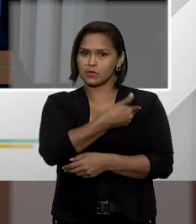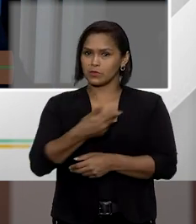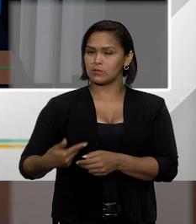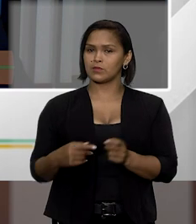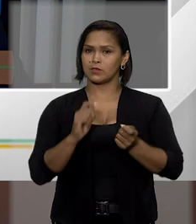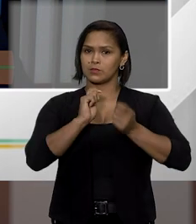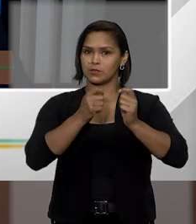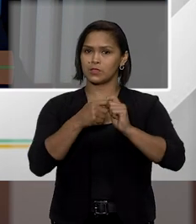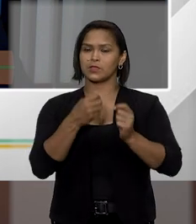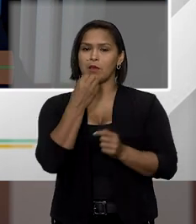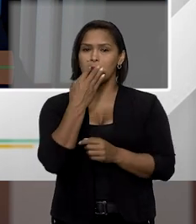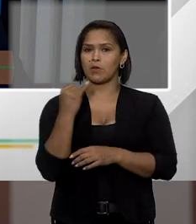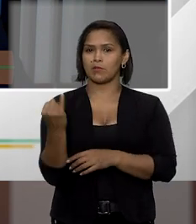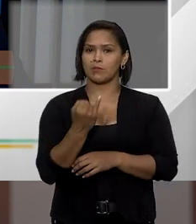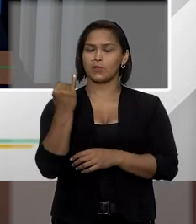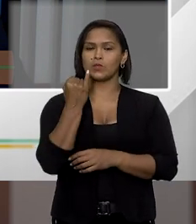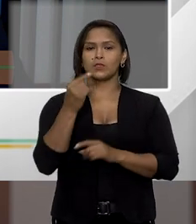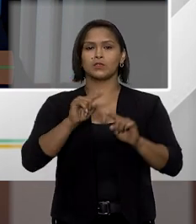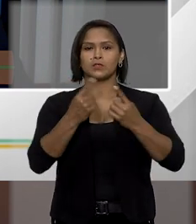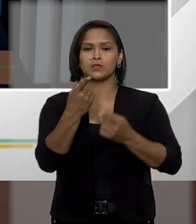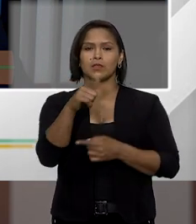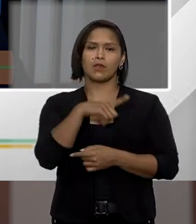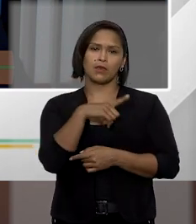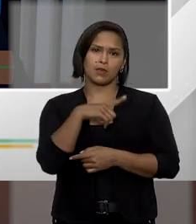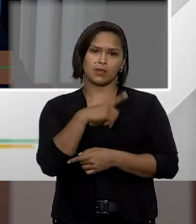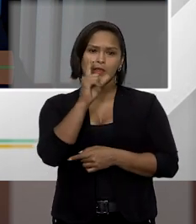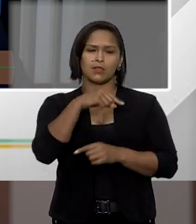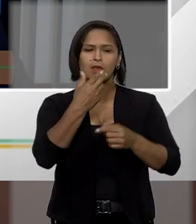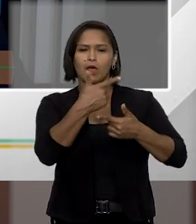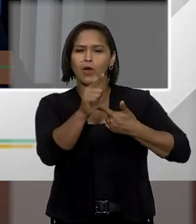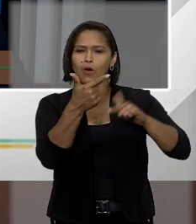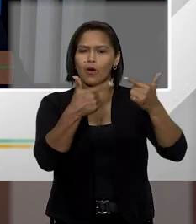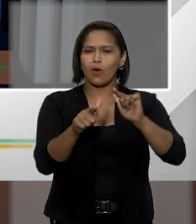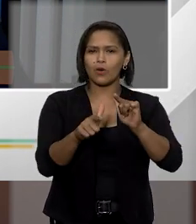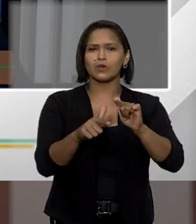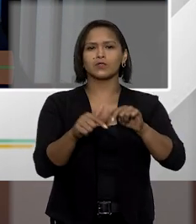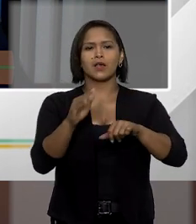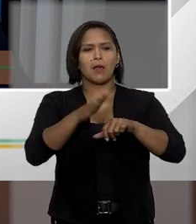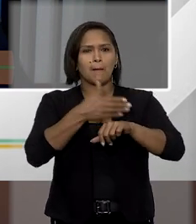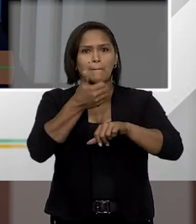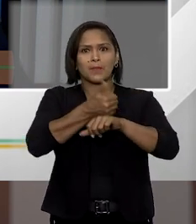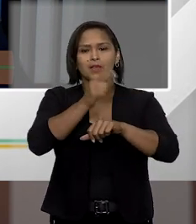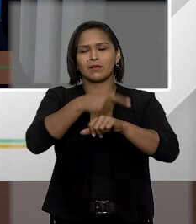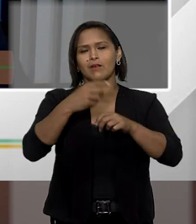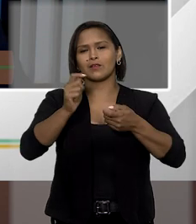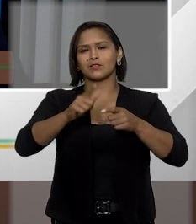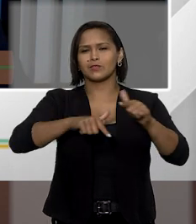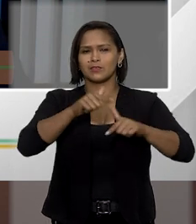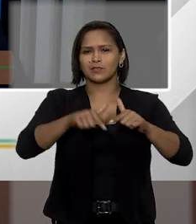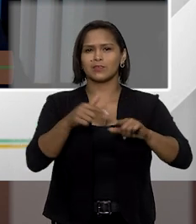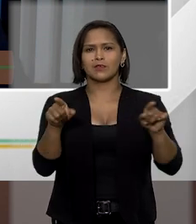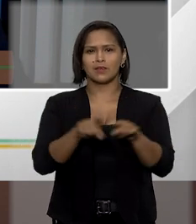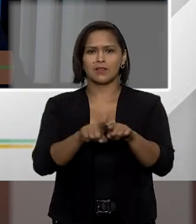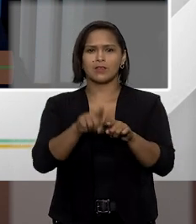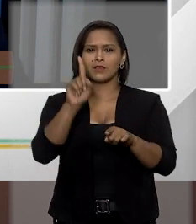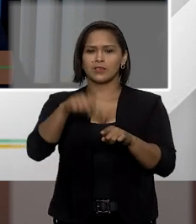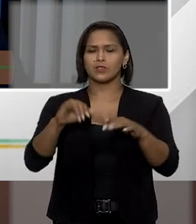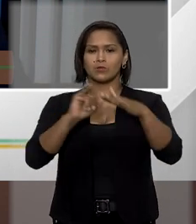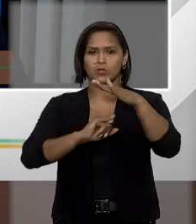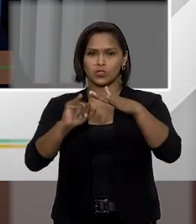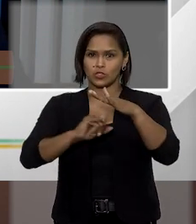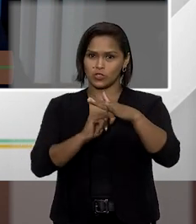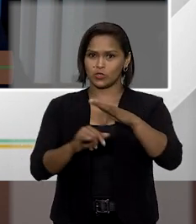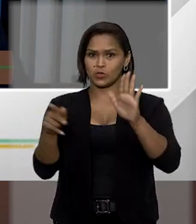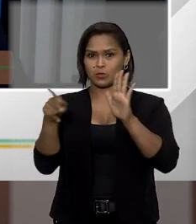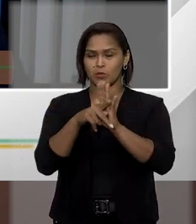governança administrativa extremamente importante. Então, é por isso que ele tem essas outras vantagens operacionais sobre